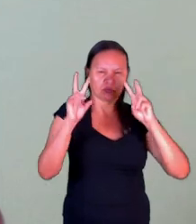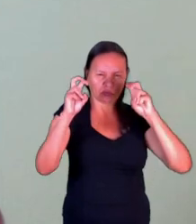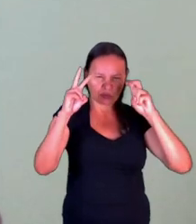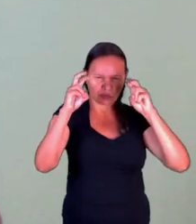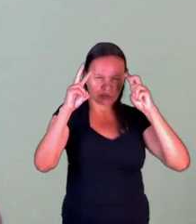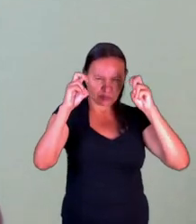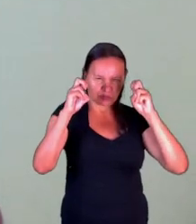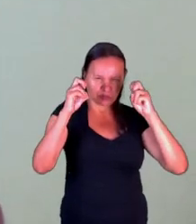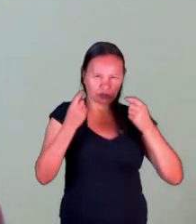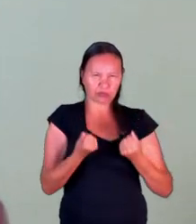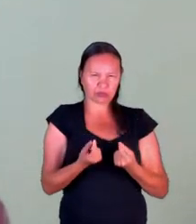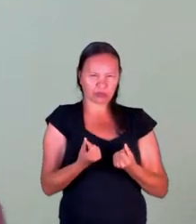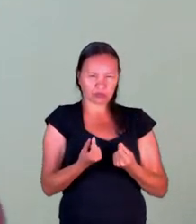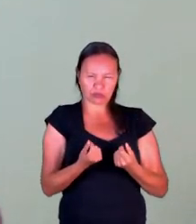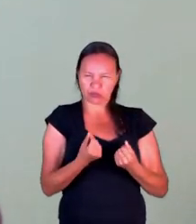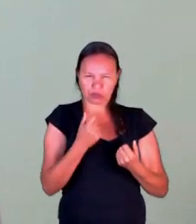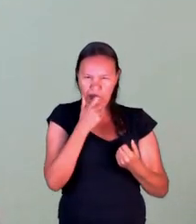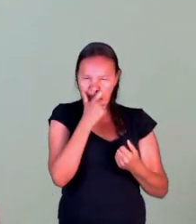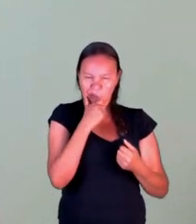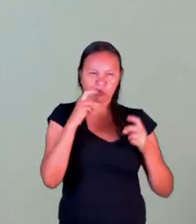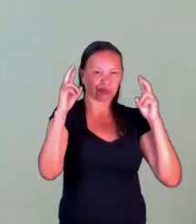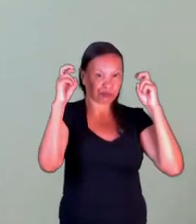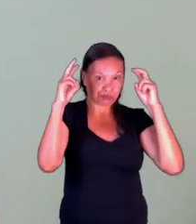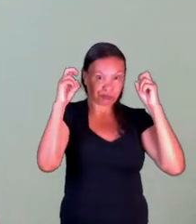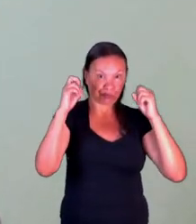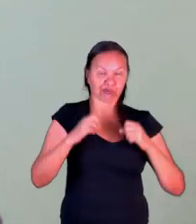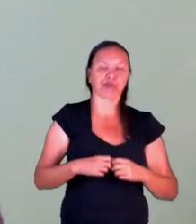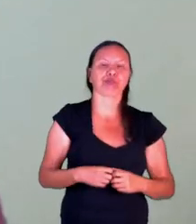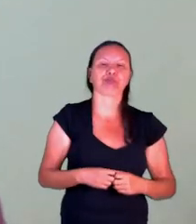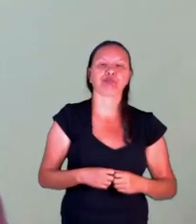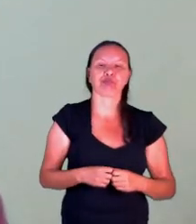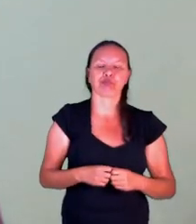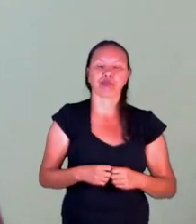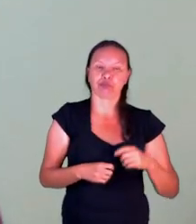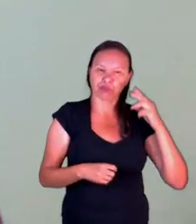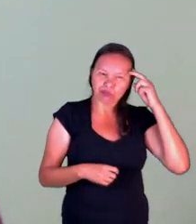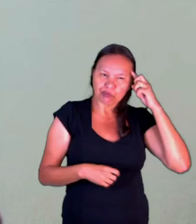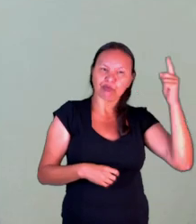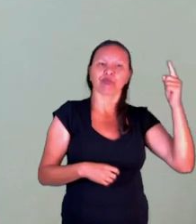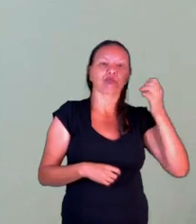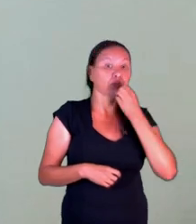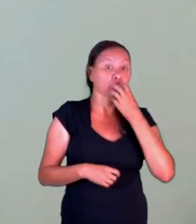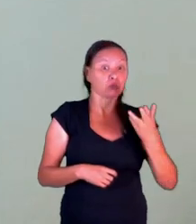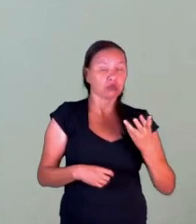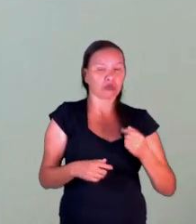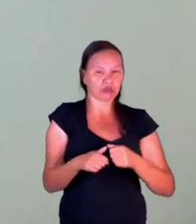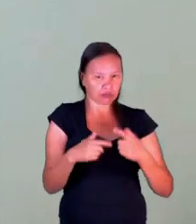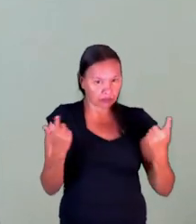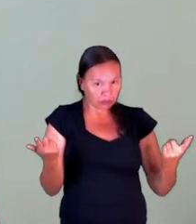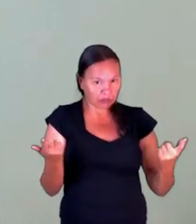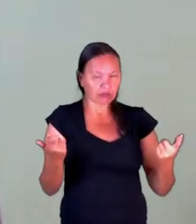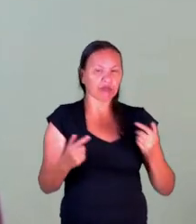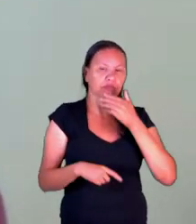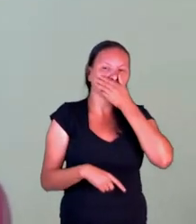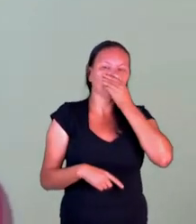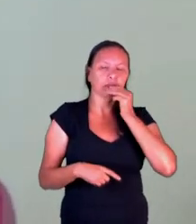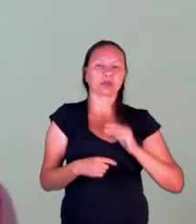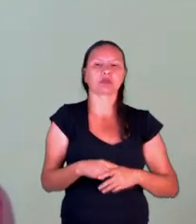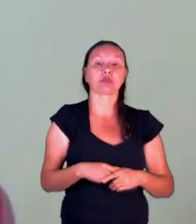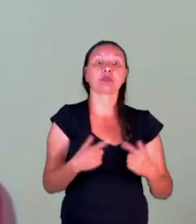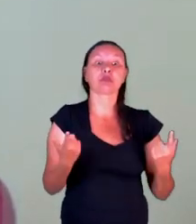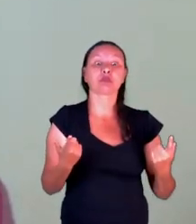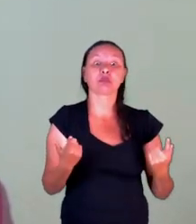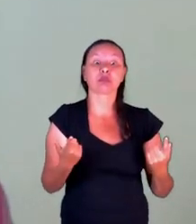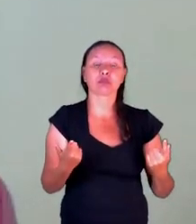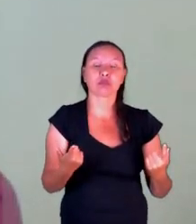Tribunal de Contas né que realmente um uma ideia muito boa mas para a fase posterior em que